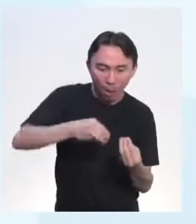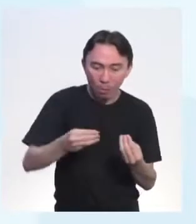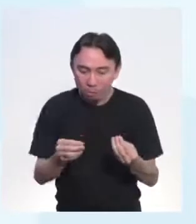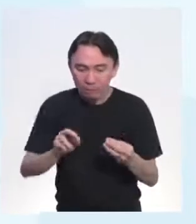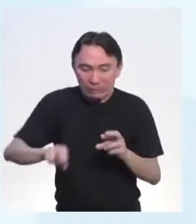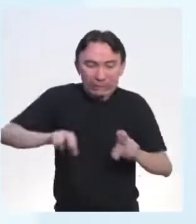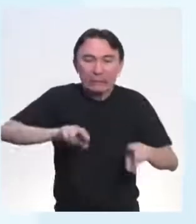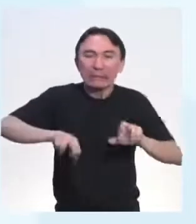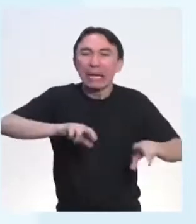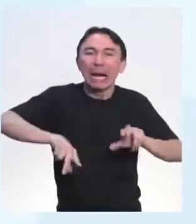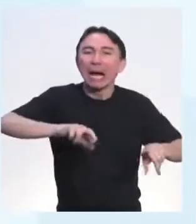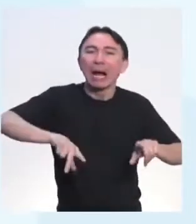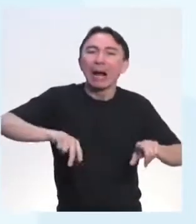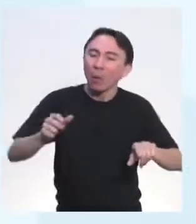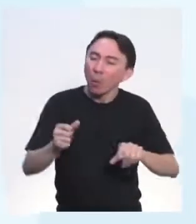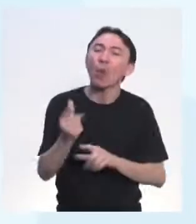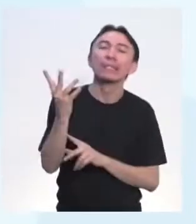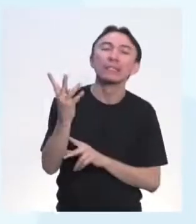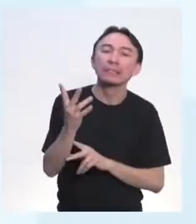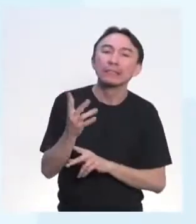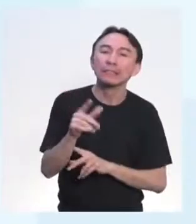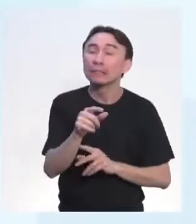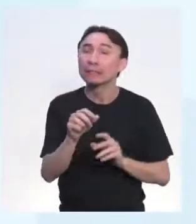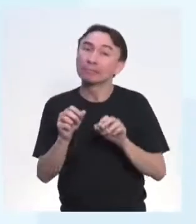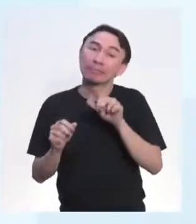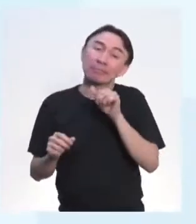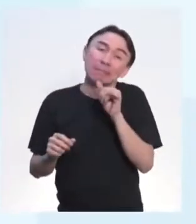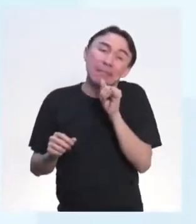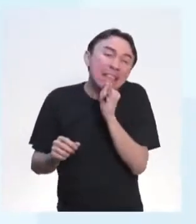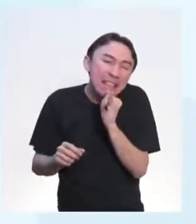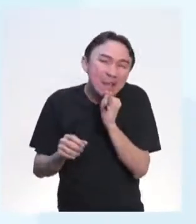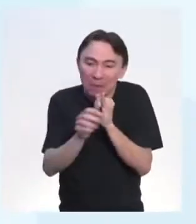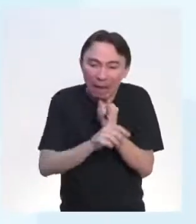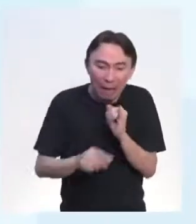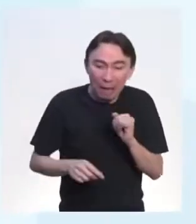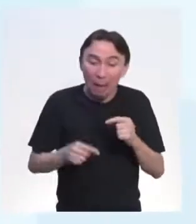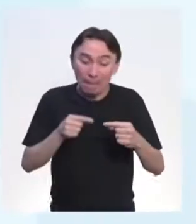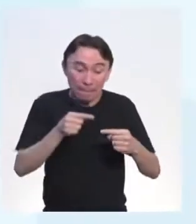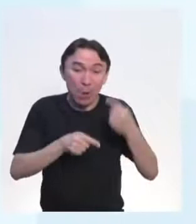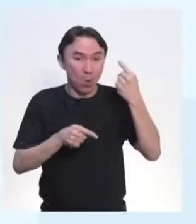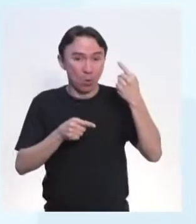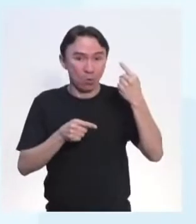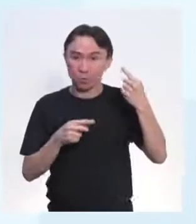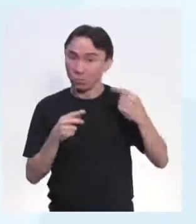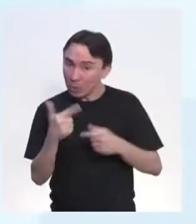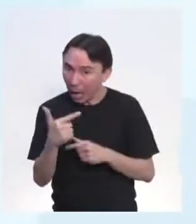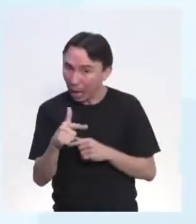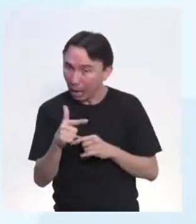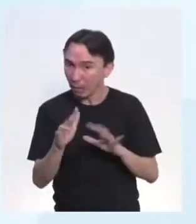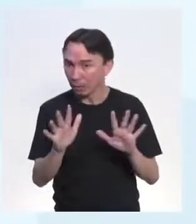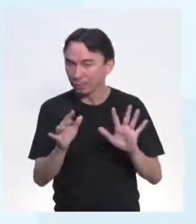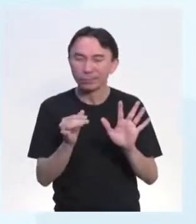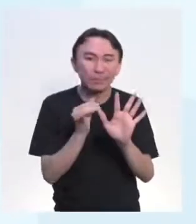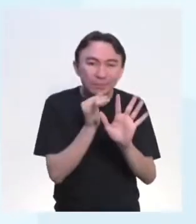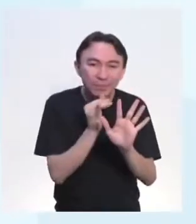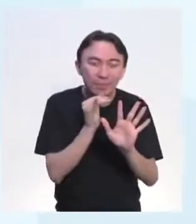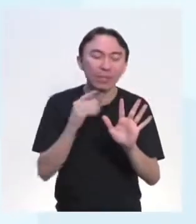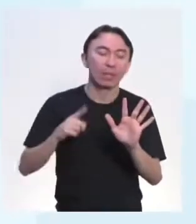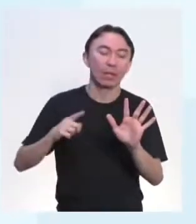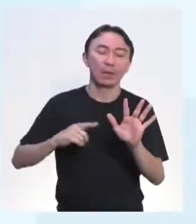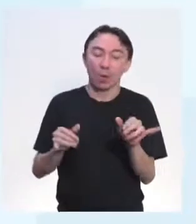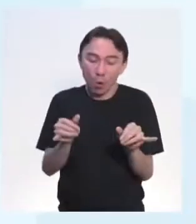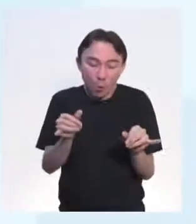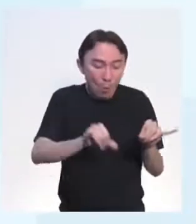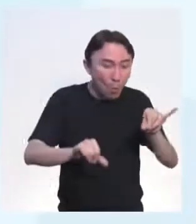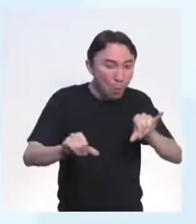ser feitas se não houver qualquer restrição? Então, veja bem, você tem 8